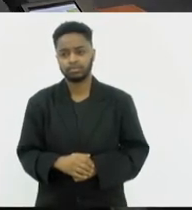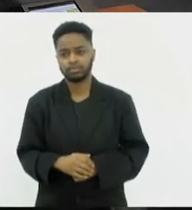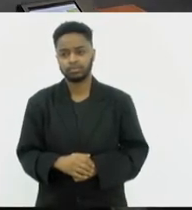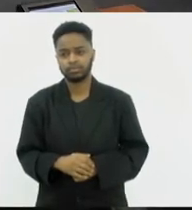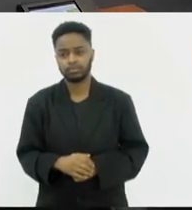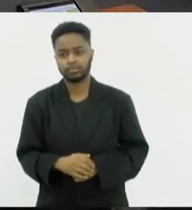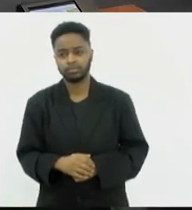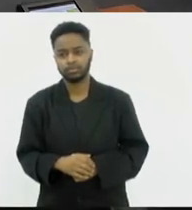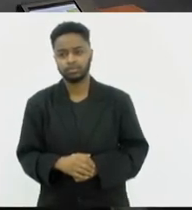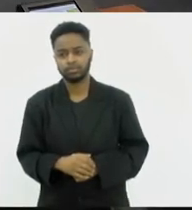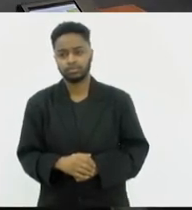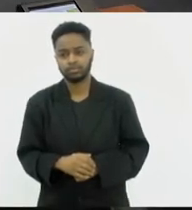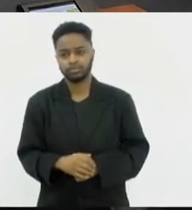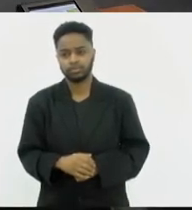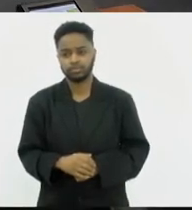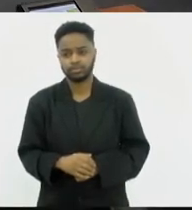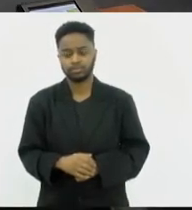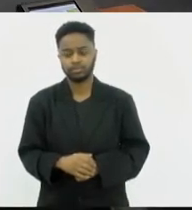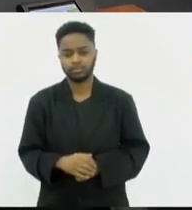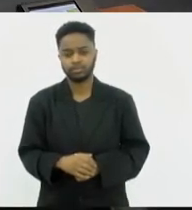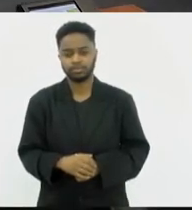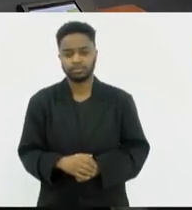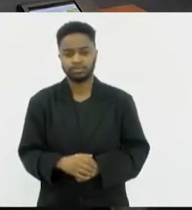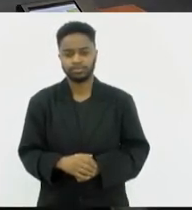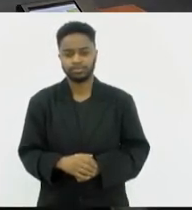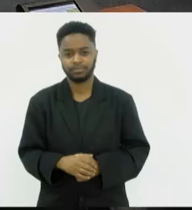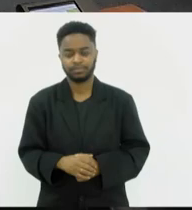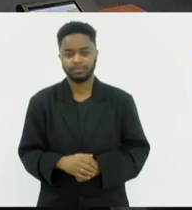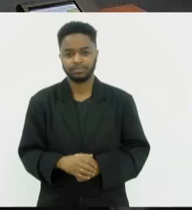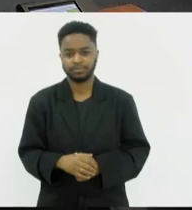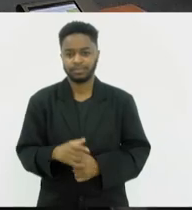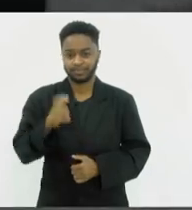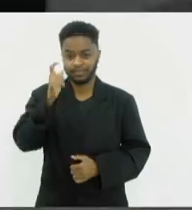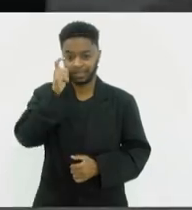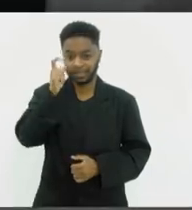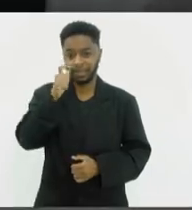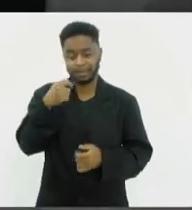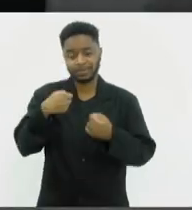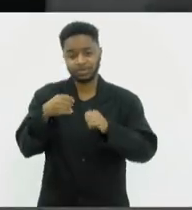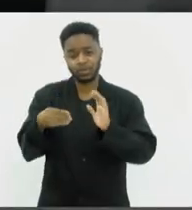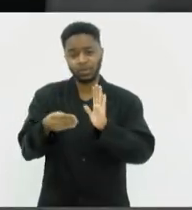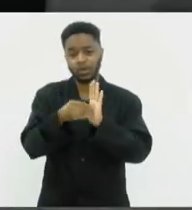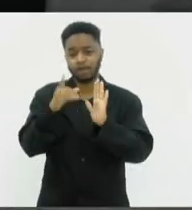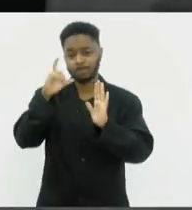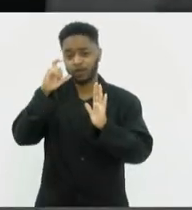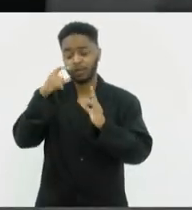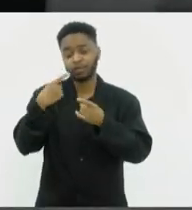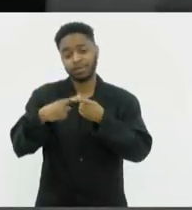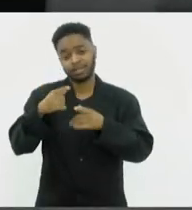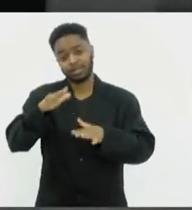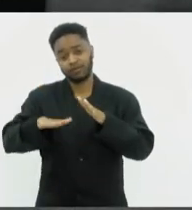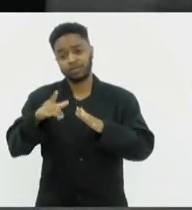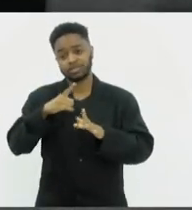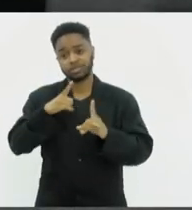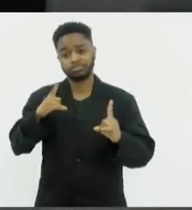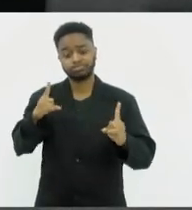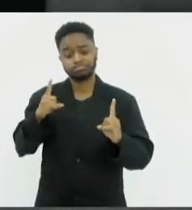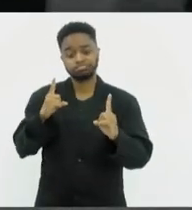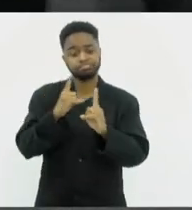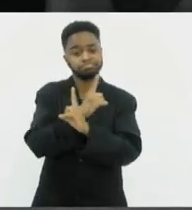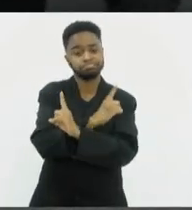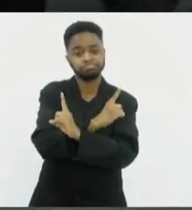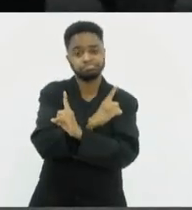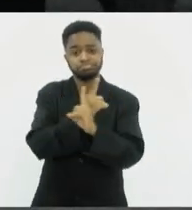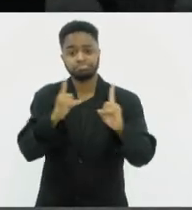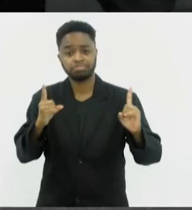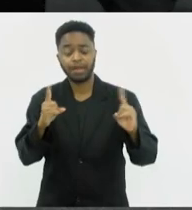Hã? Não, era interessante até colocar a fotografia dele. Sabe o que é? Porque eu, de repente, cruzo no elevador e é o